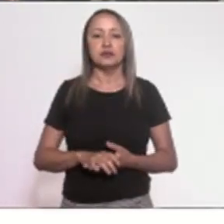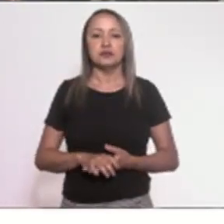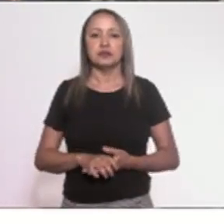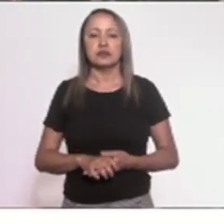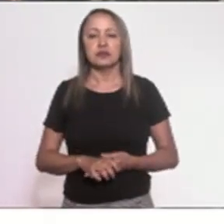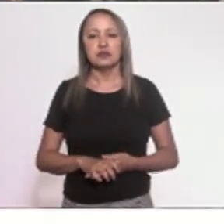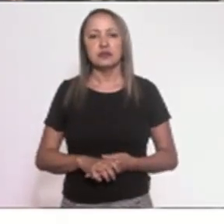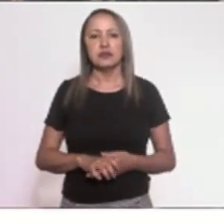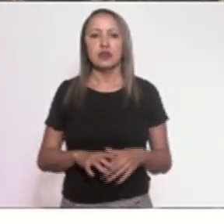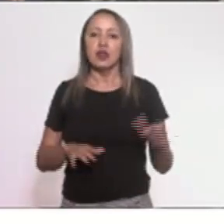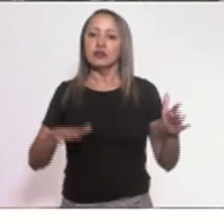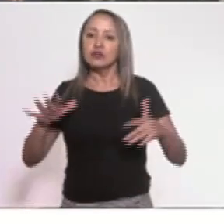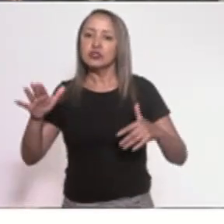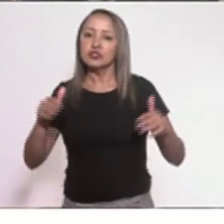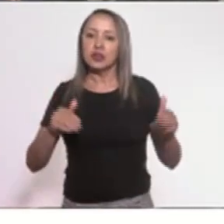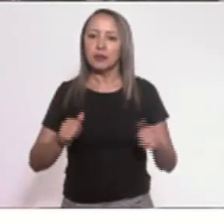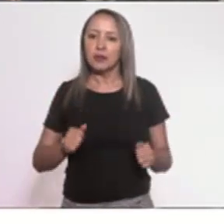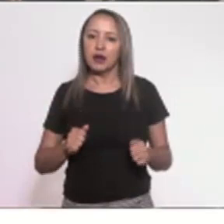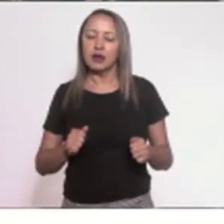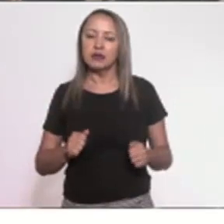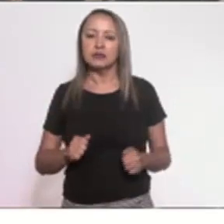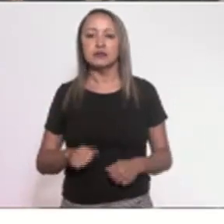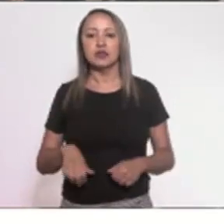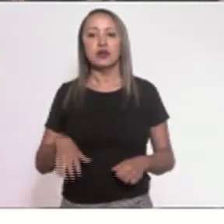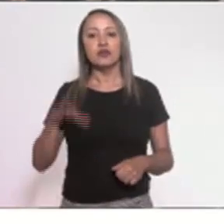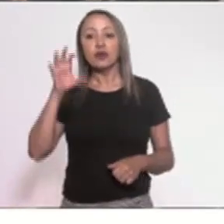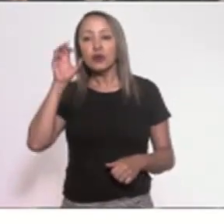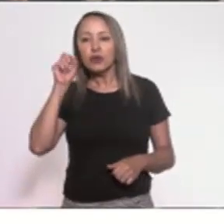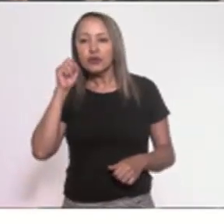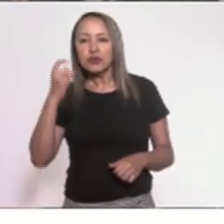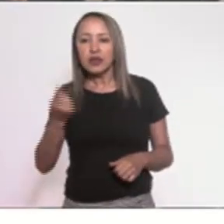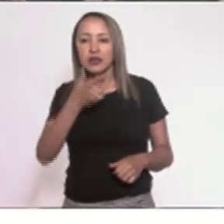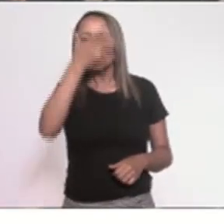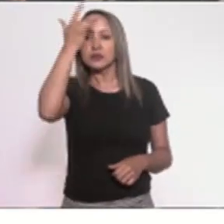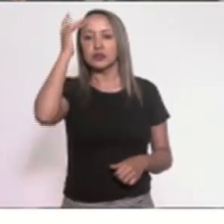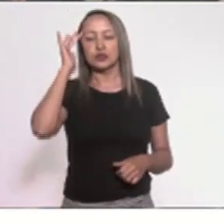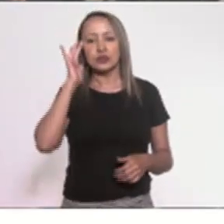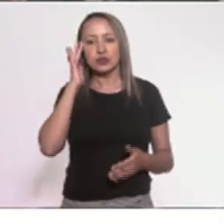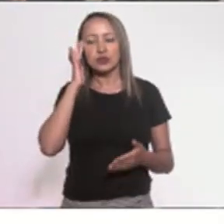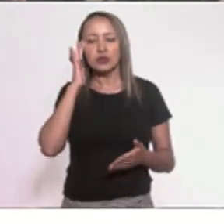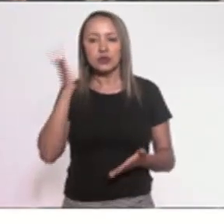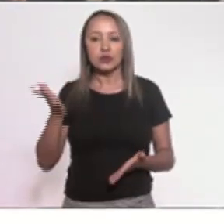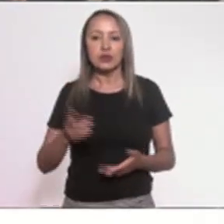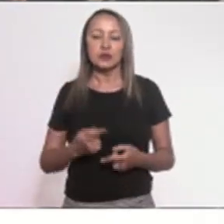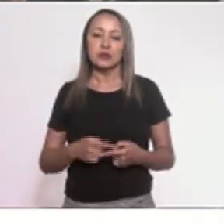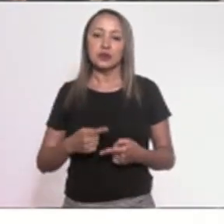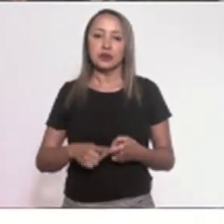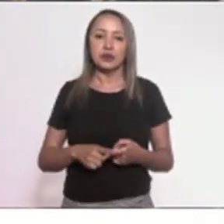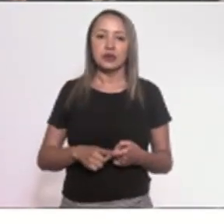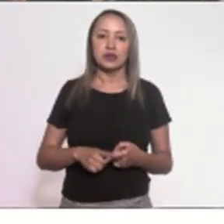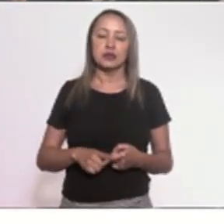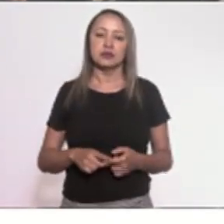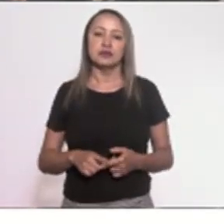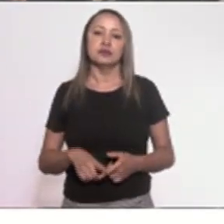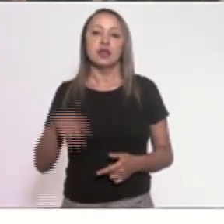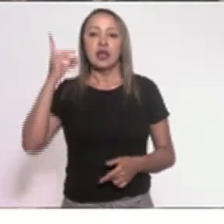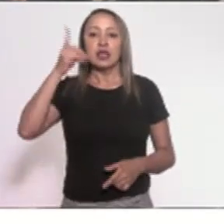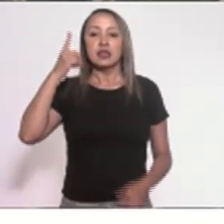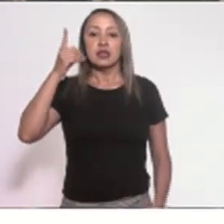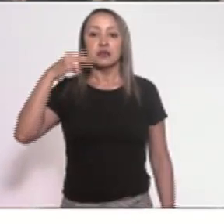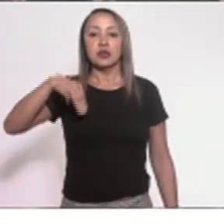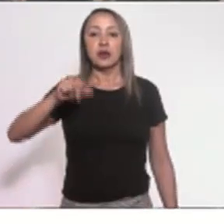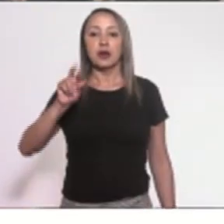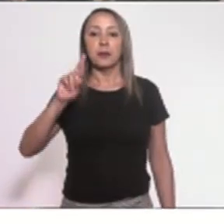chamar os trabalhos à ordem. Vamos colher os pareceres, já que os autores das emendas concordam em retirar. Deputado Márcio